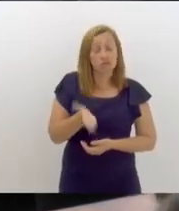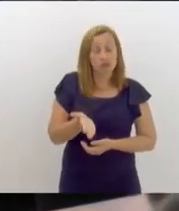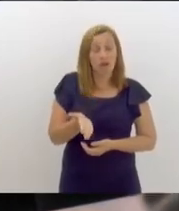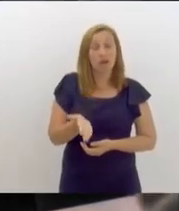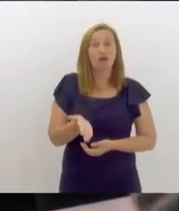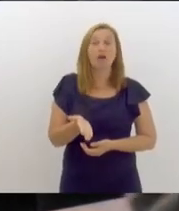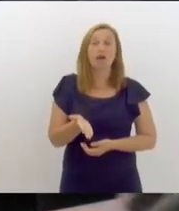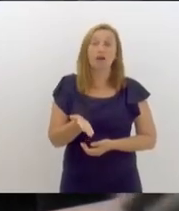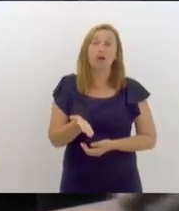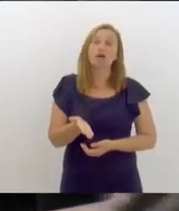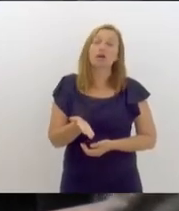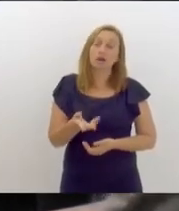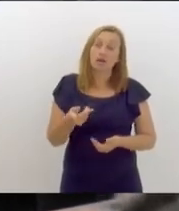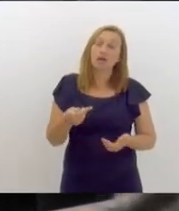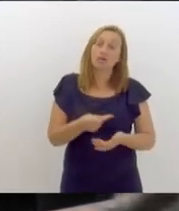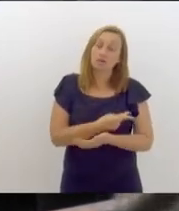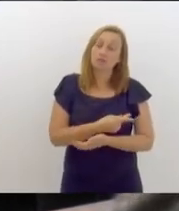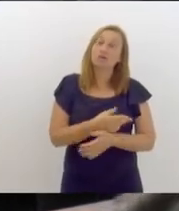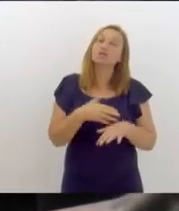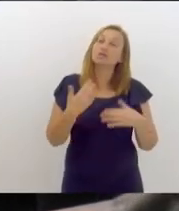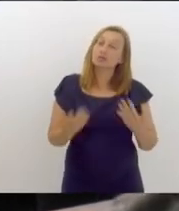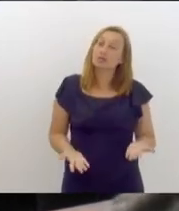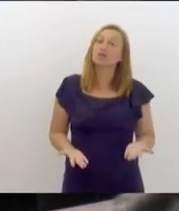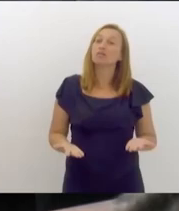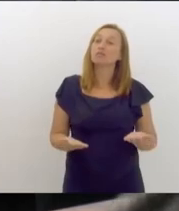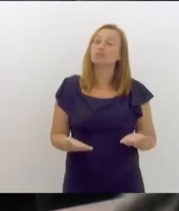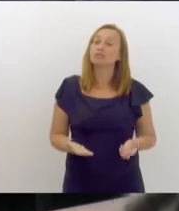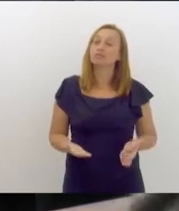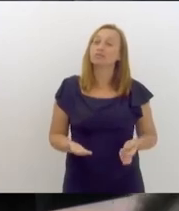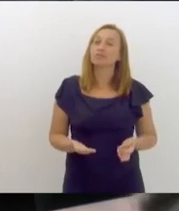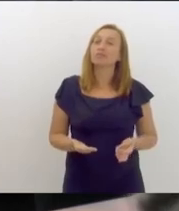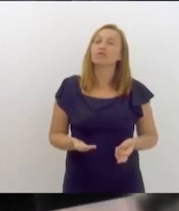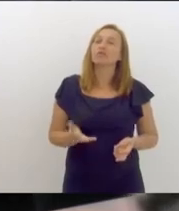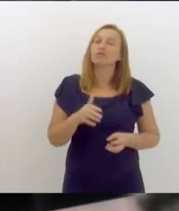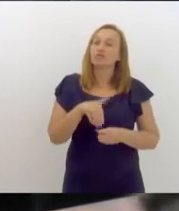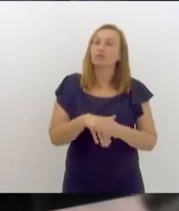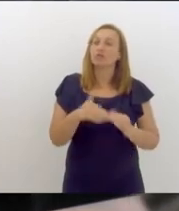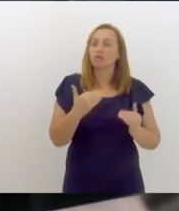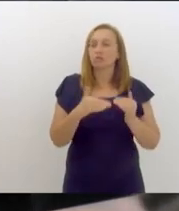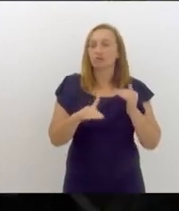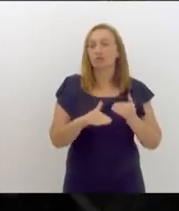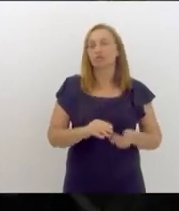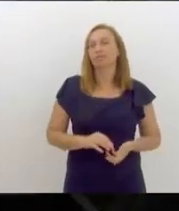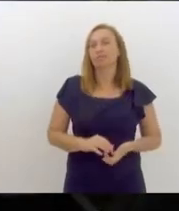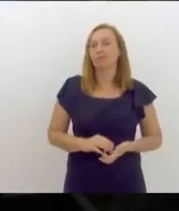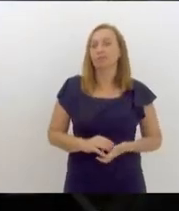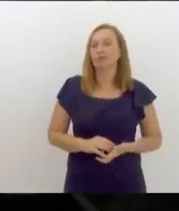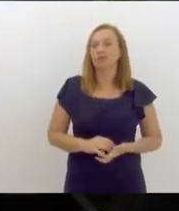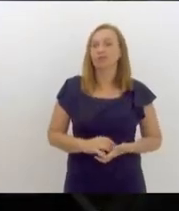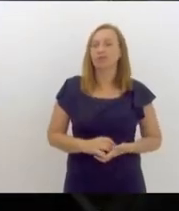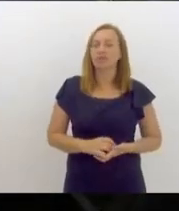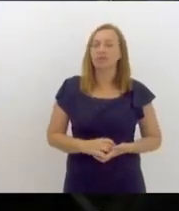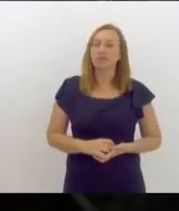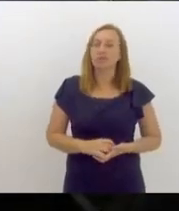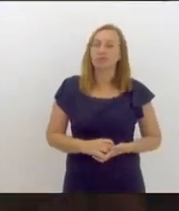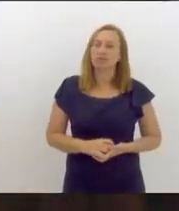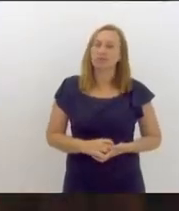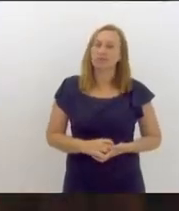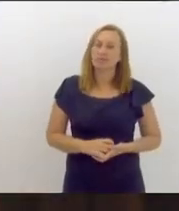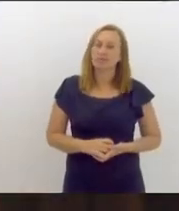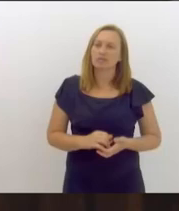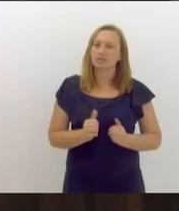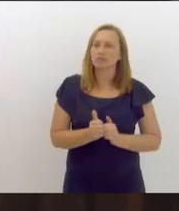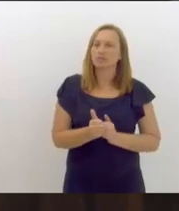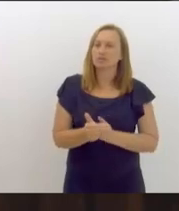fato ocorrido então a bancada a bancada vota contrário Seguindo a linha